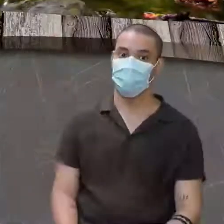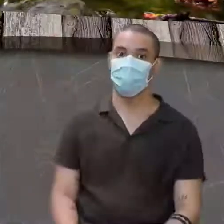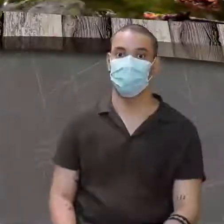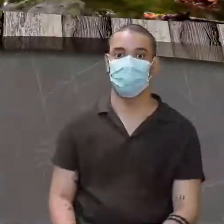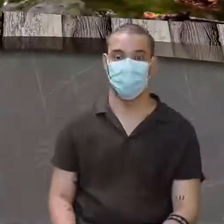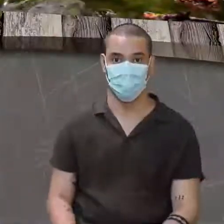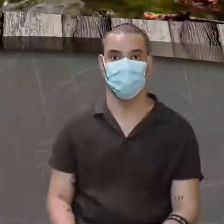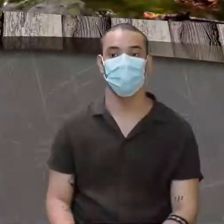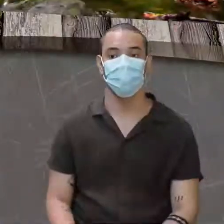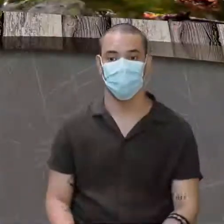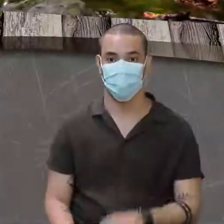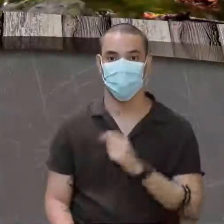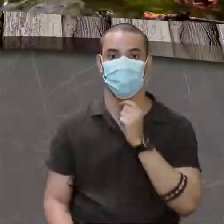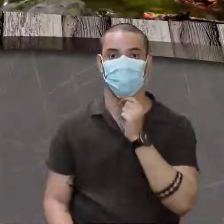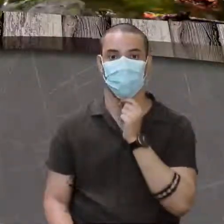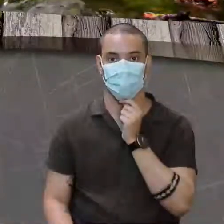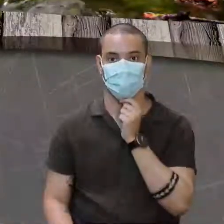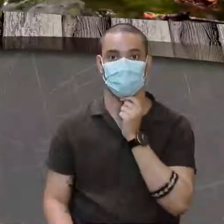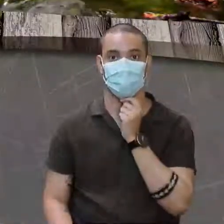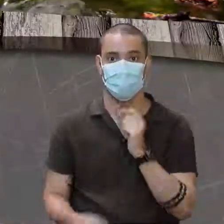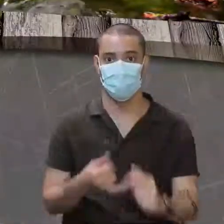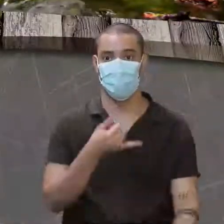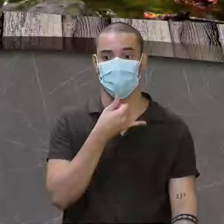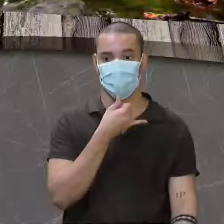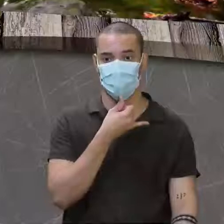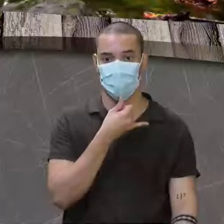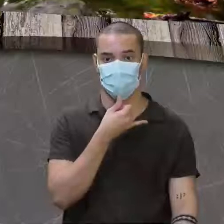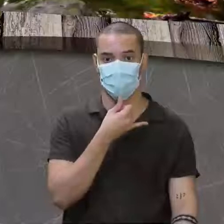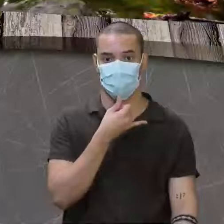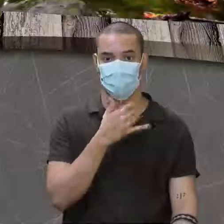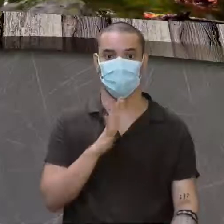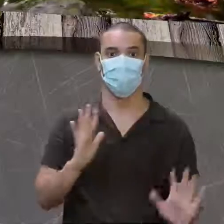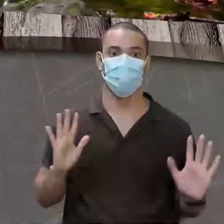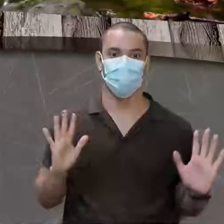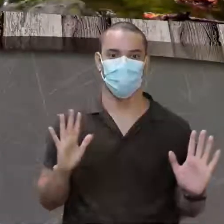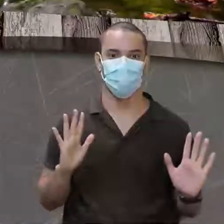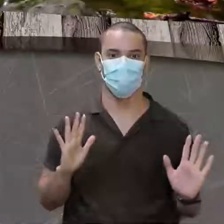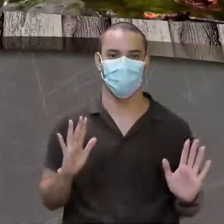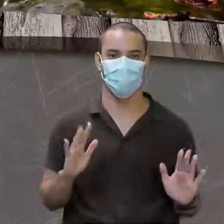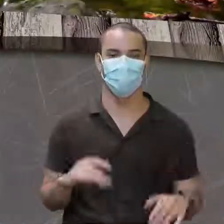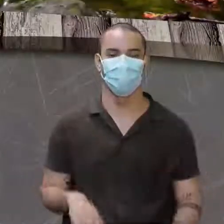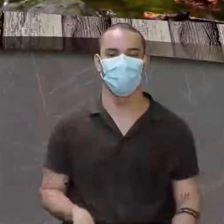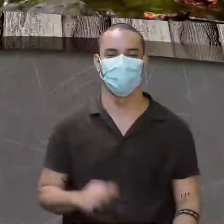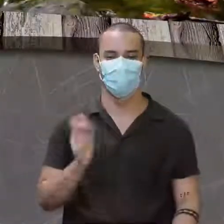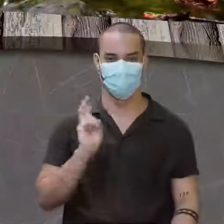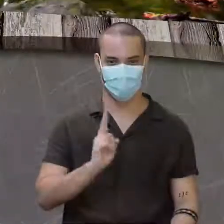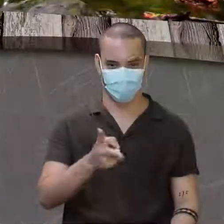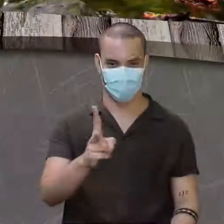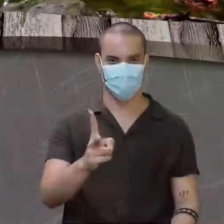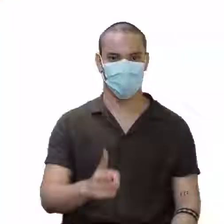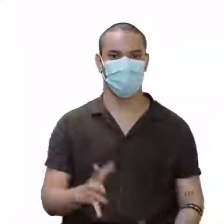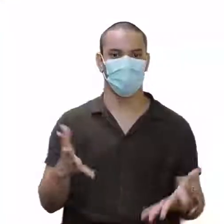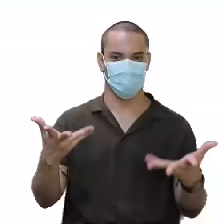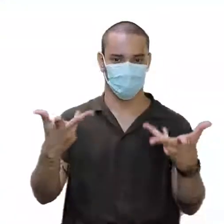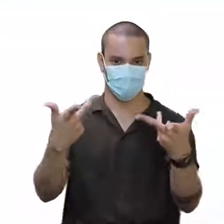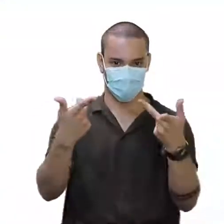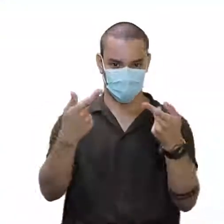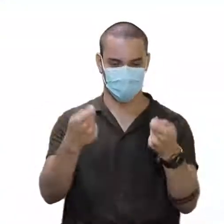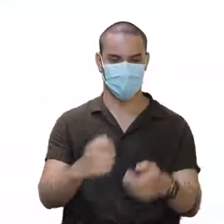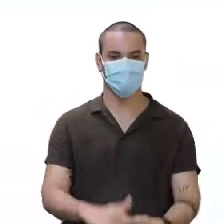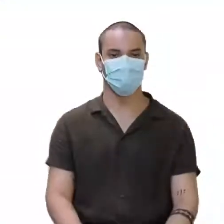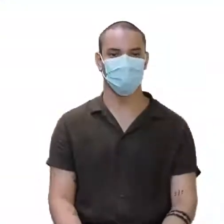Acontece. Infelizmente. Não vou entrar nesse sentido aí, não. Vamos embora. Seguindo na aula. Habilidades.